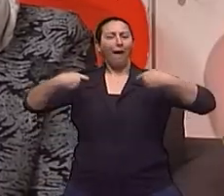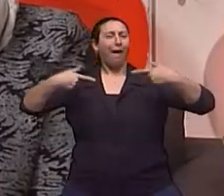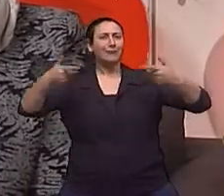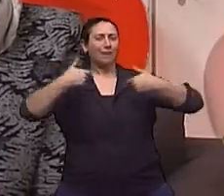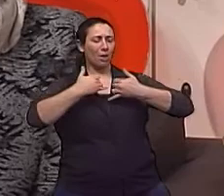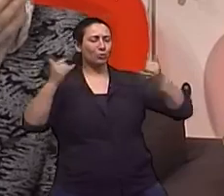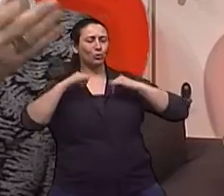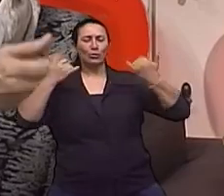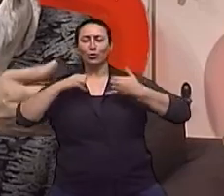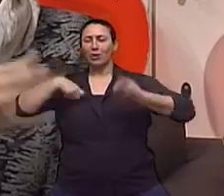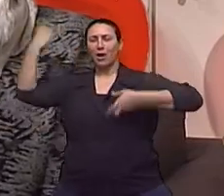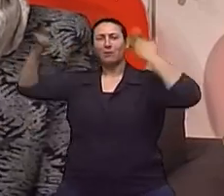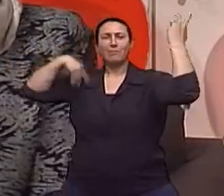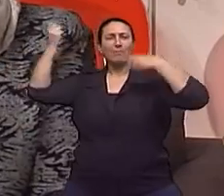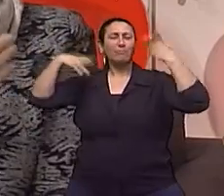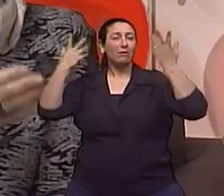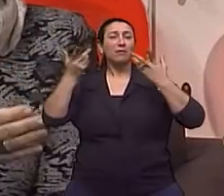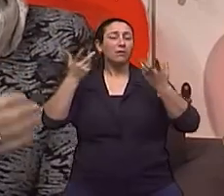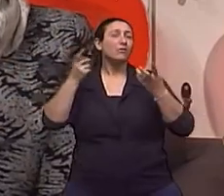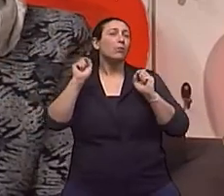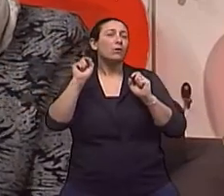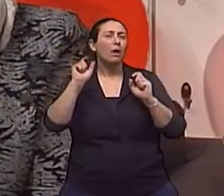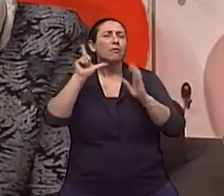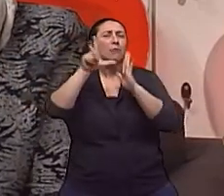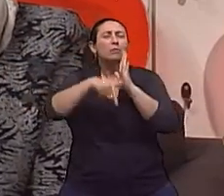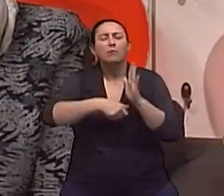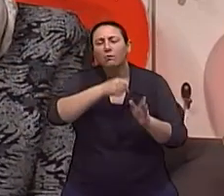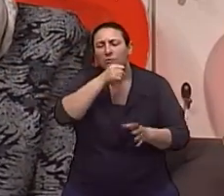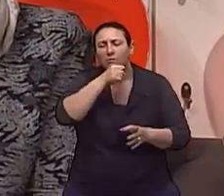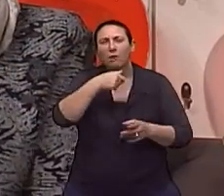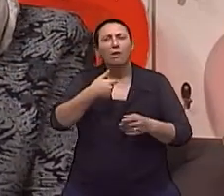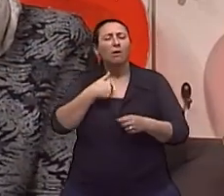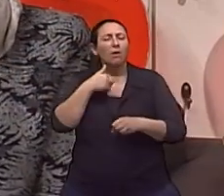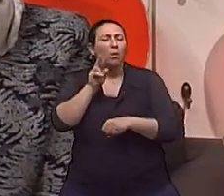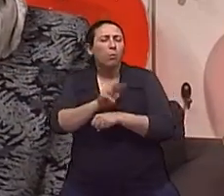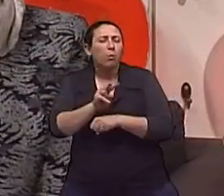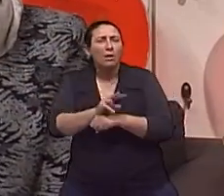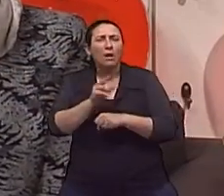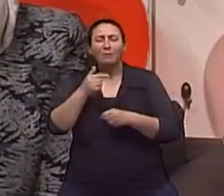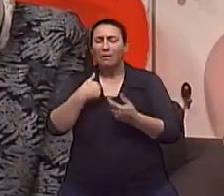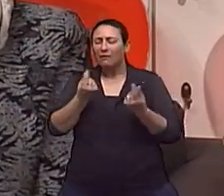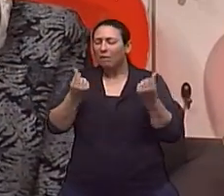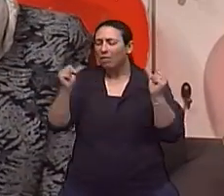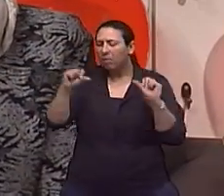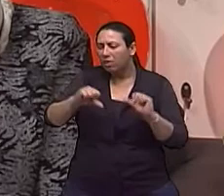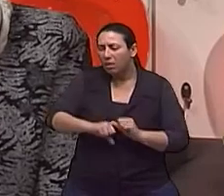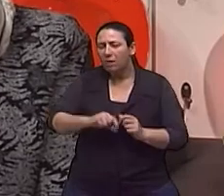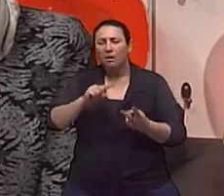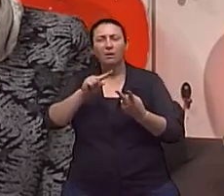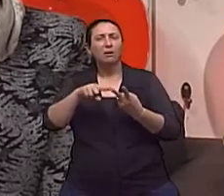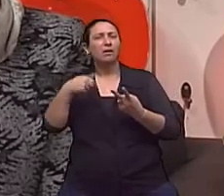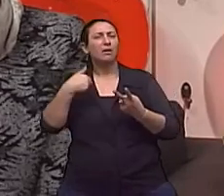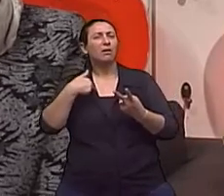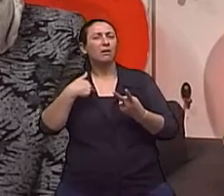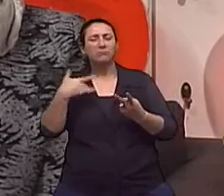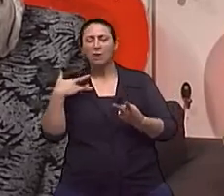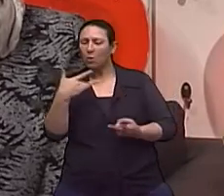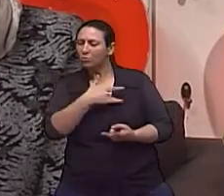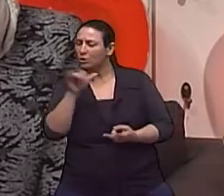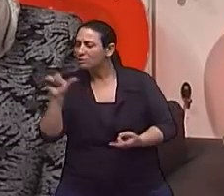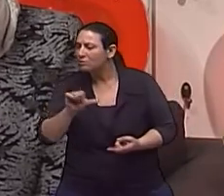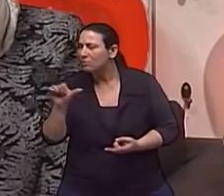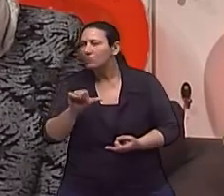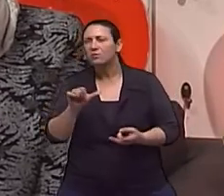adoentado já sem dinheiro porque gastaram muito sem saúde já desiludidos com a vida porque